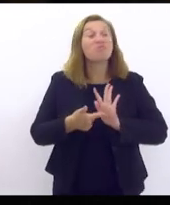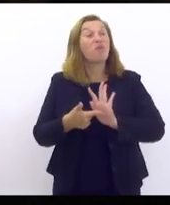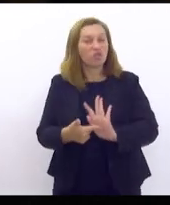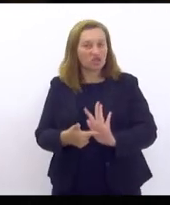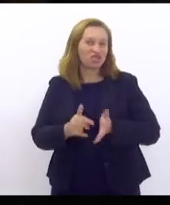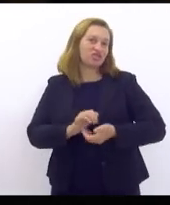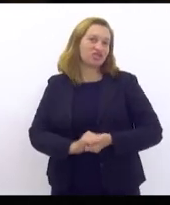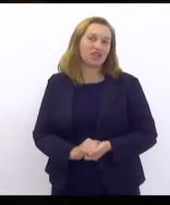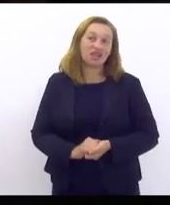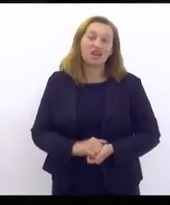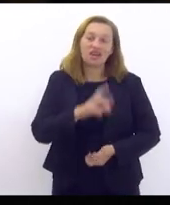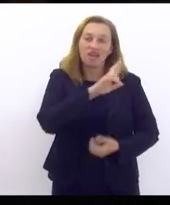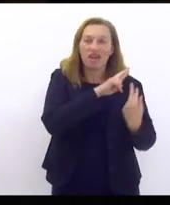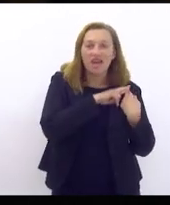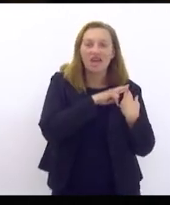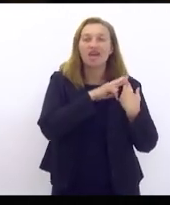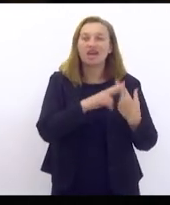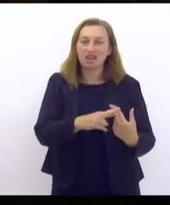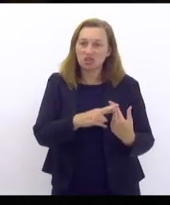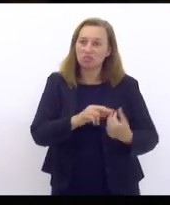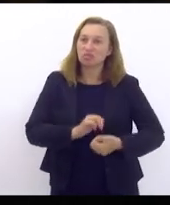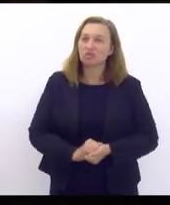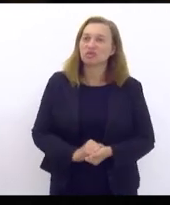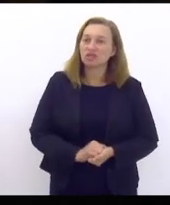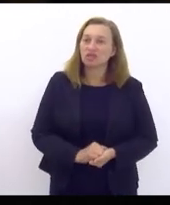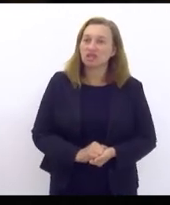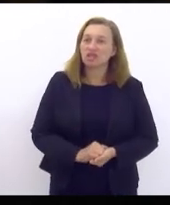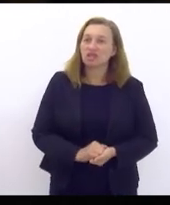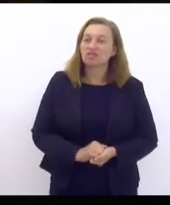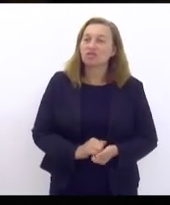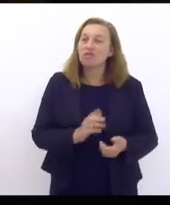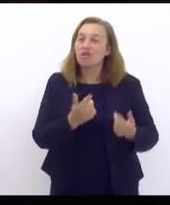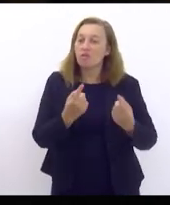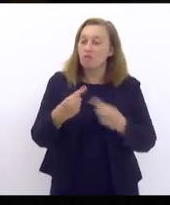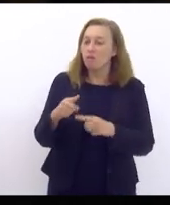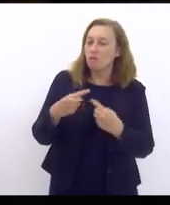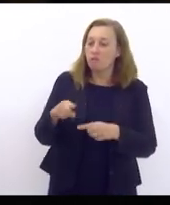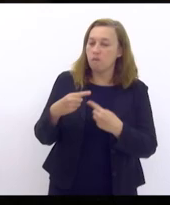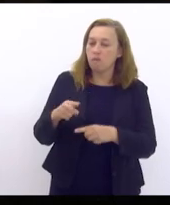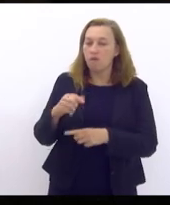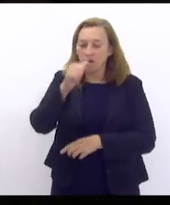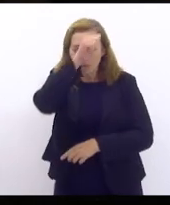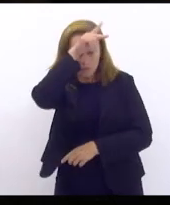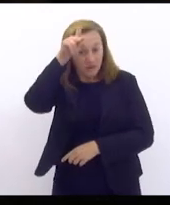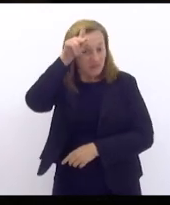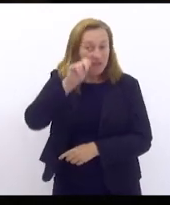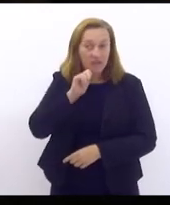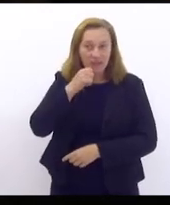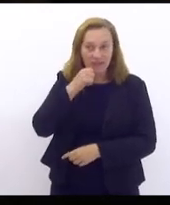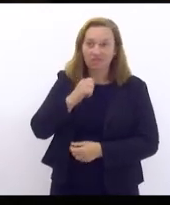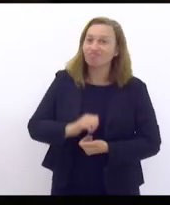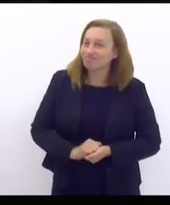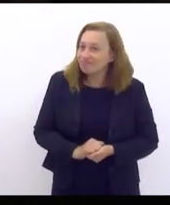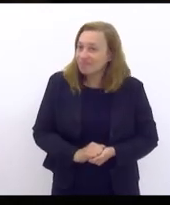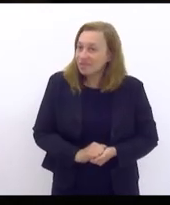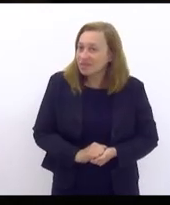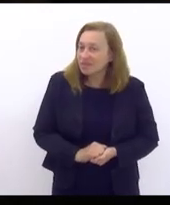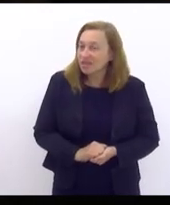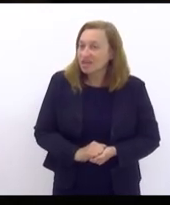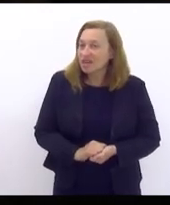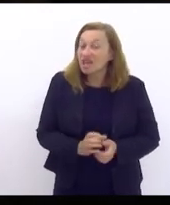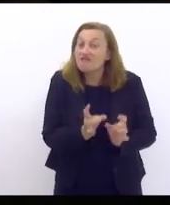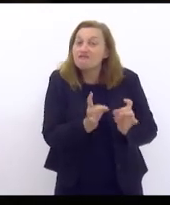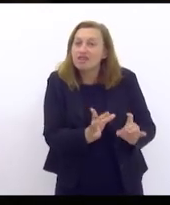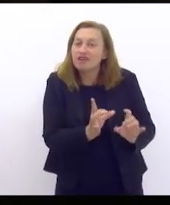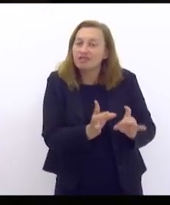demonstra responsabilidade diante do que foi a provocação do prefeito da cidade do Rio de Janeiro em